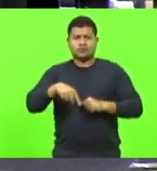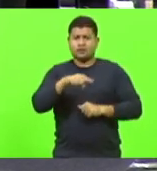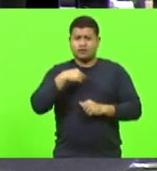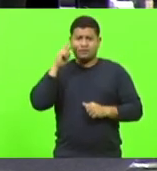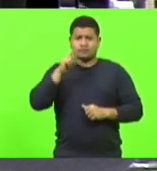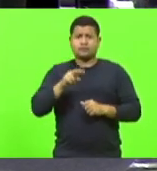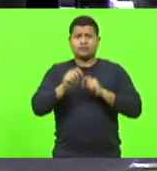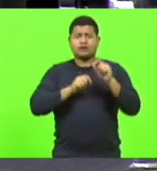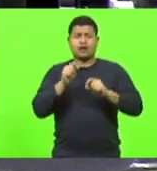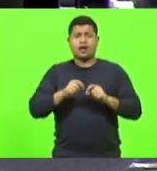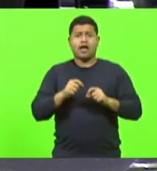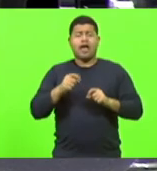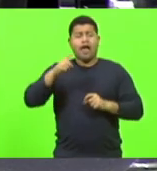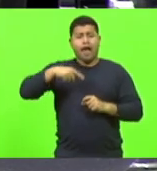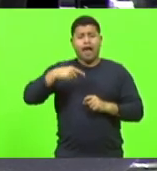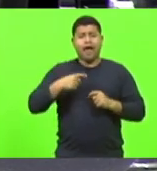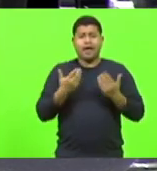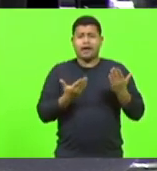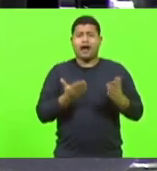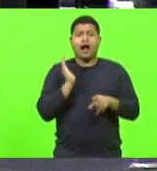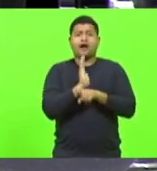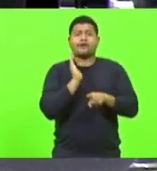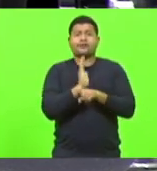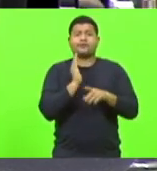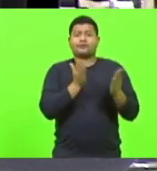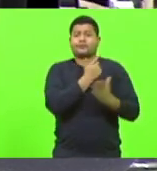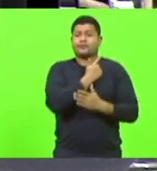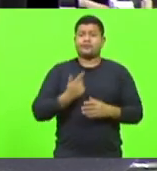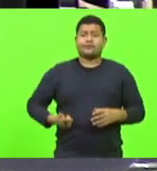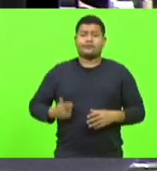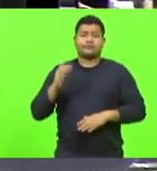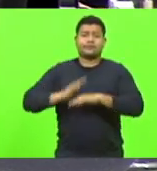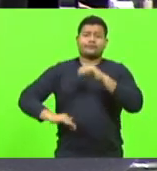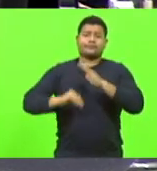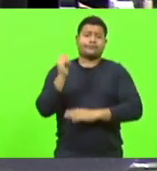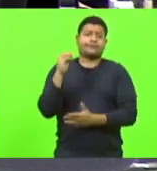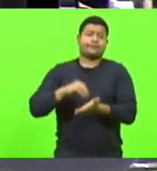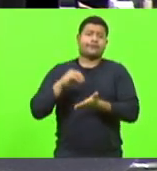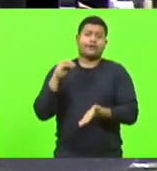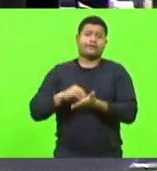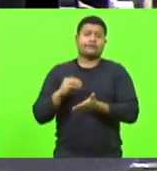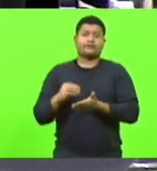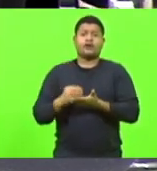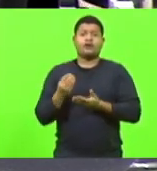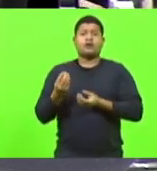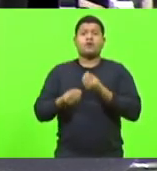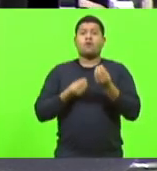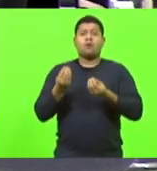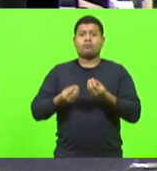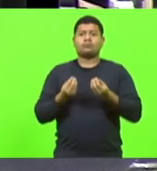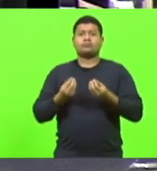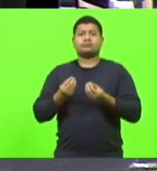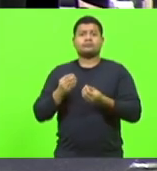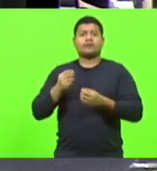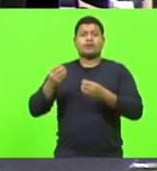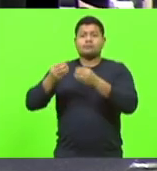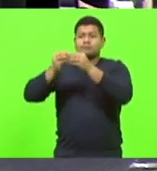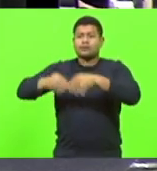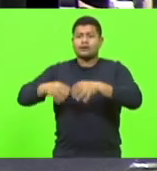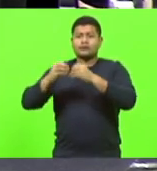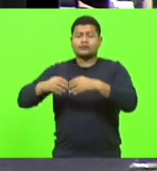estado ineficiente e colocando na conta do Trabalhador aposentado do o aposentado